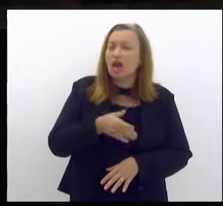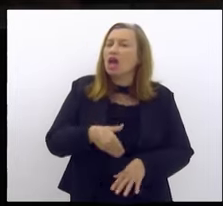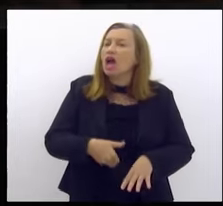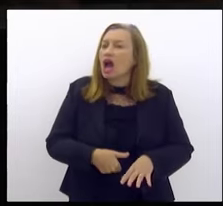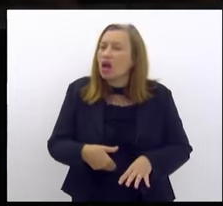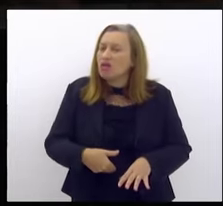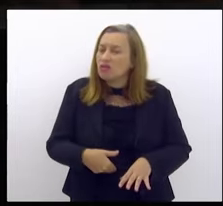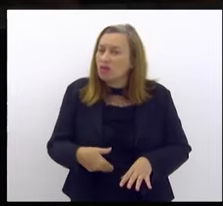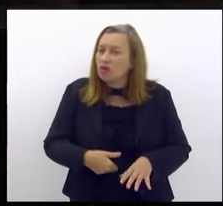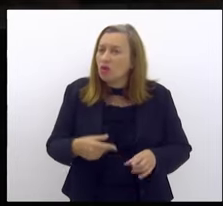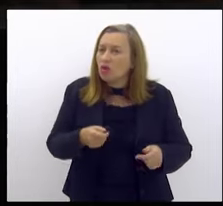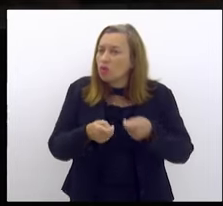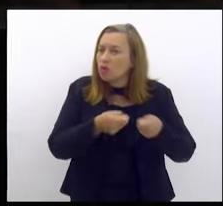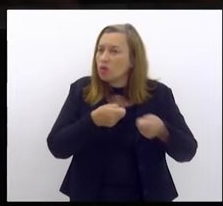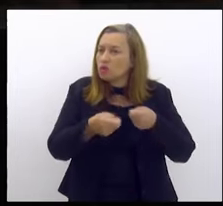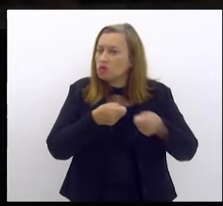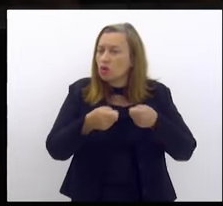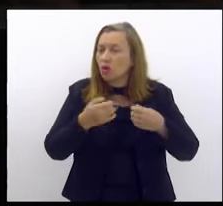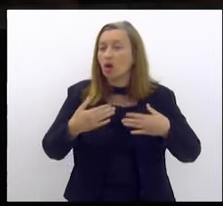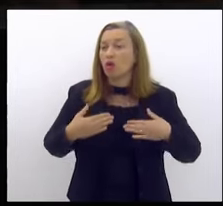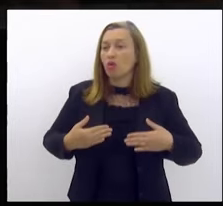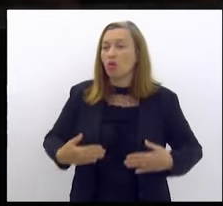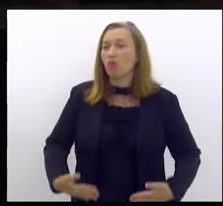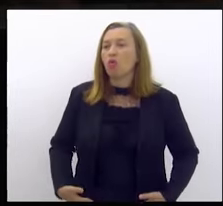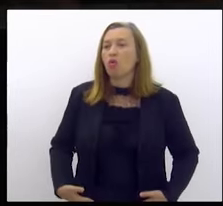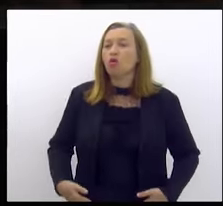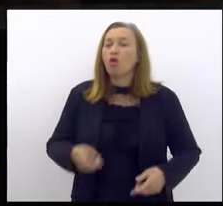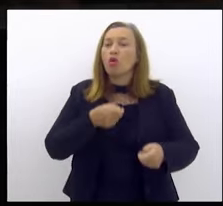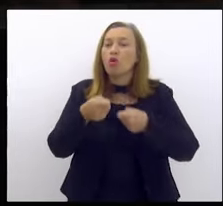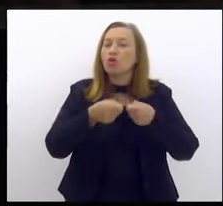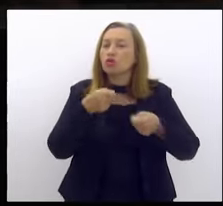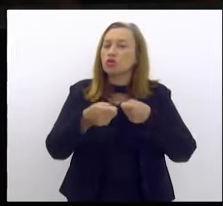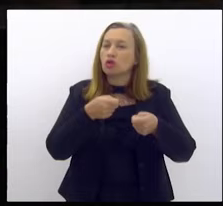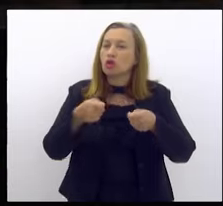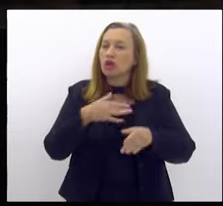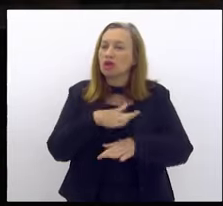fome controla corpos, controla